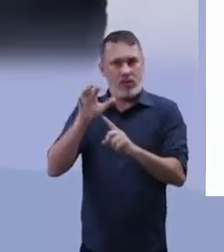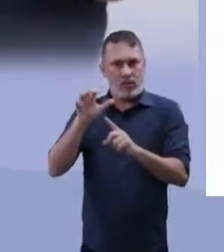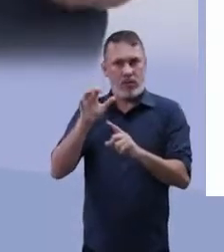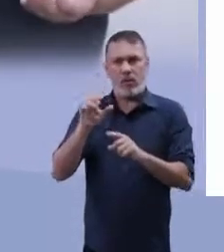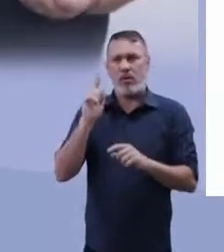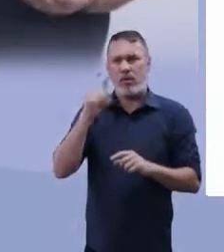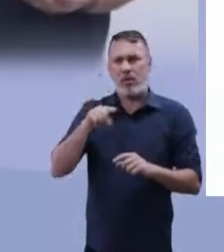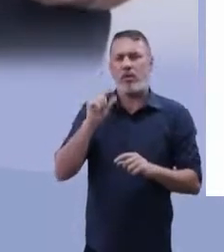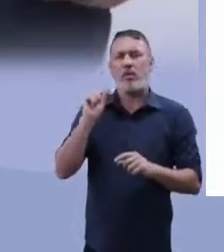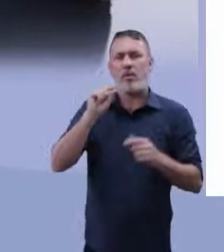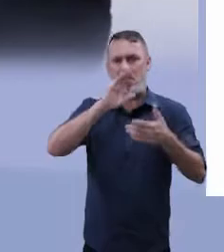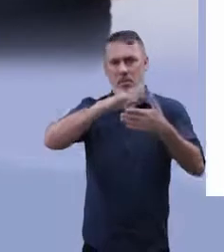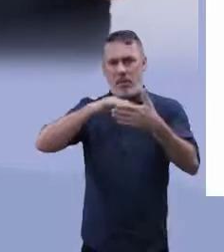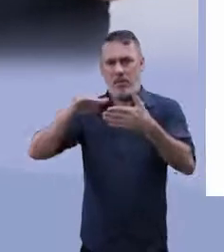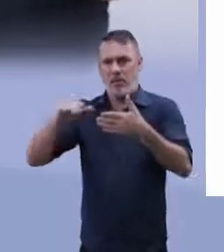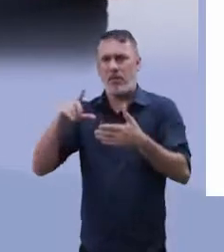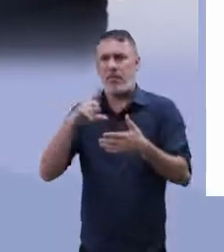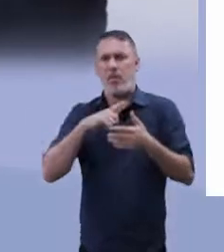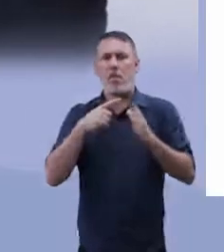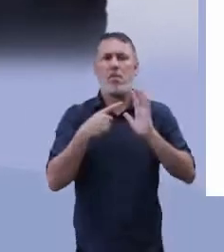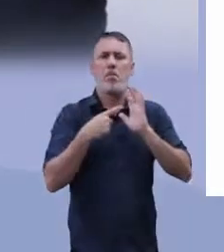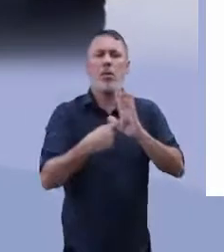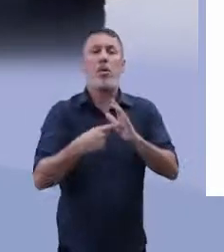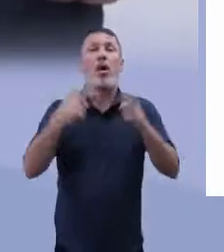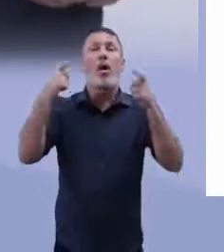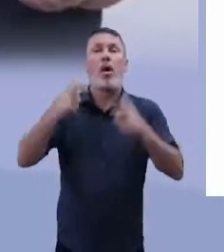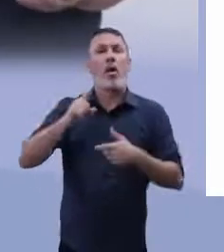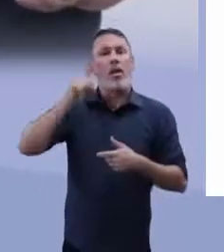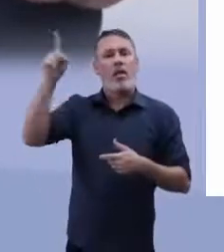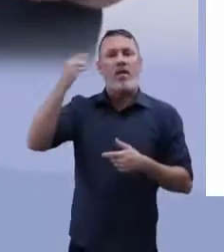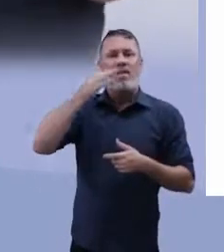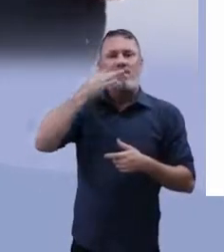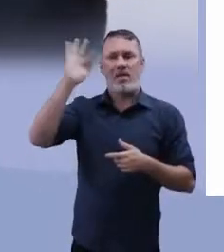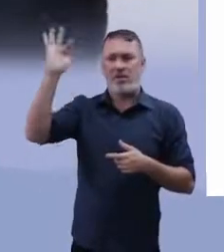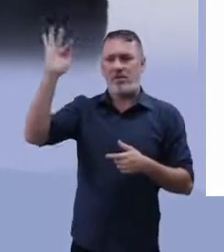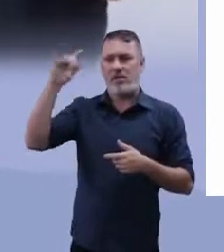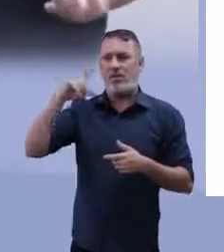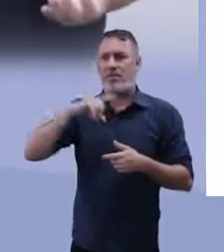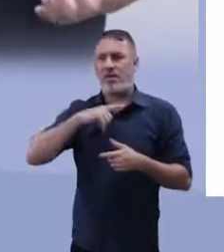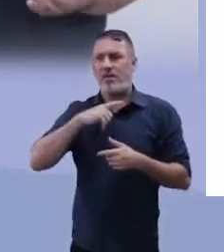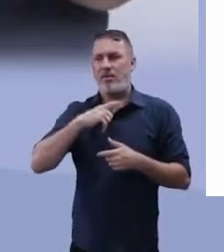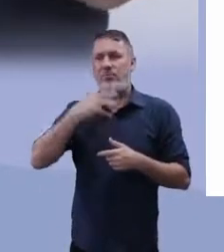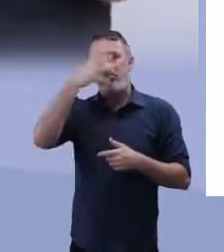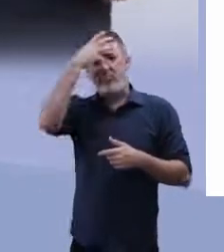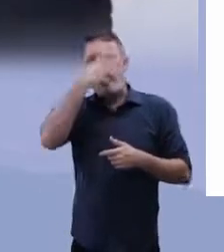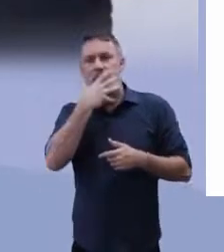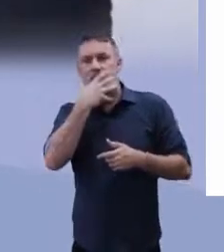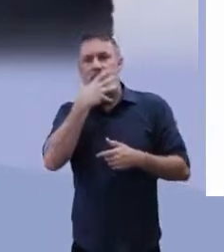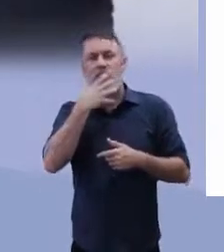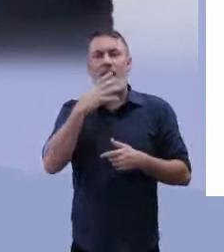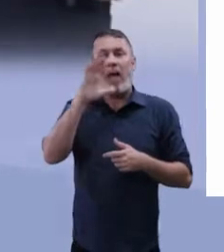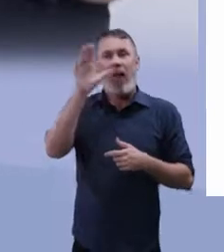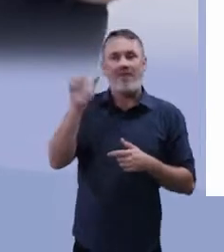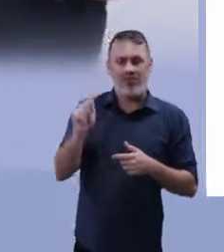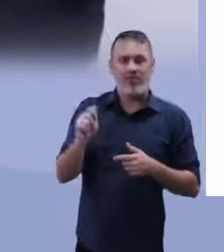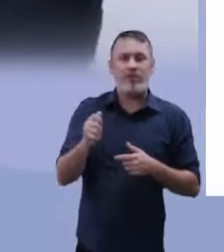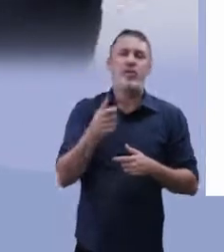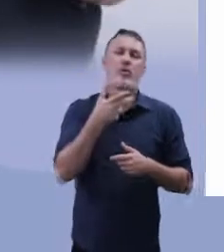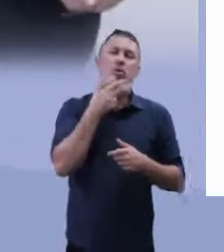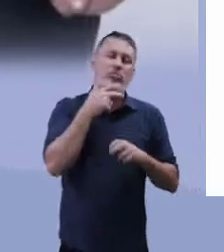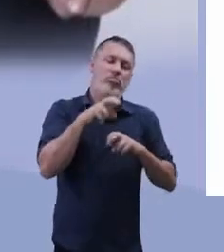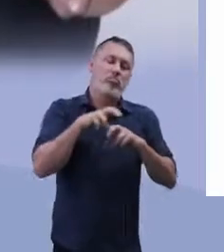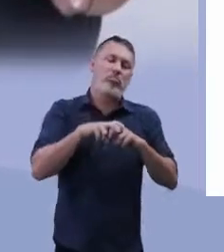sob influência de uma grande exposição ocorrida em Paris com máscaras africanas, Picasso, ao assistir,